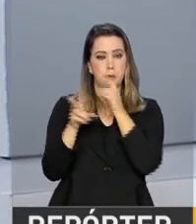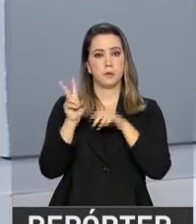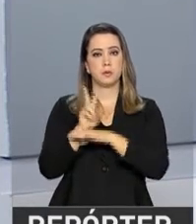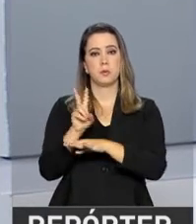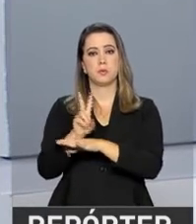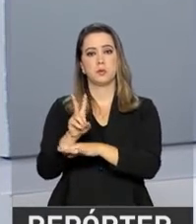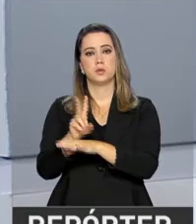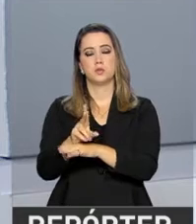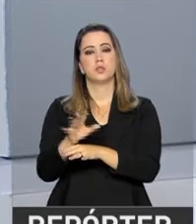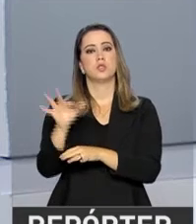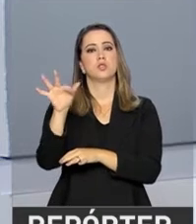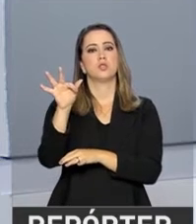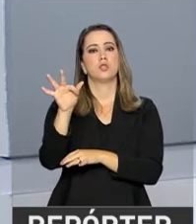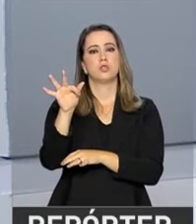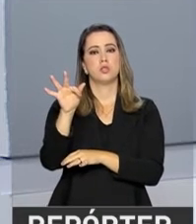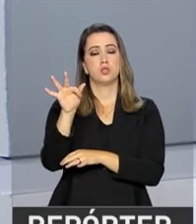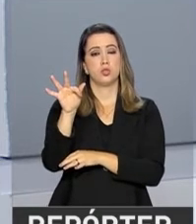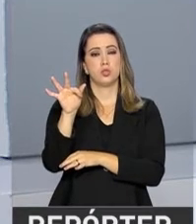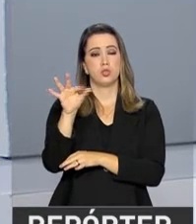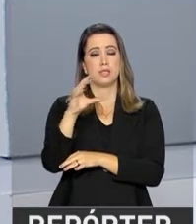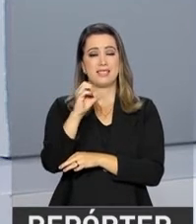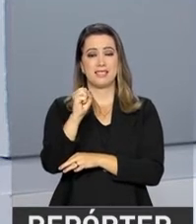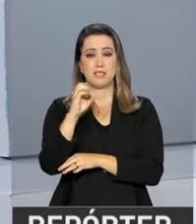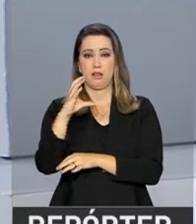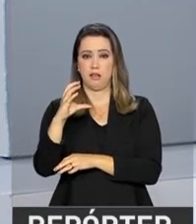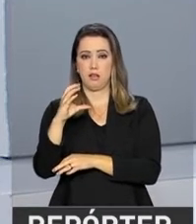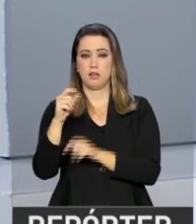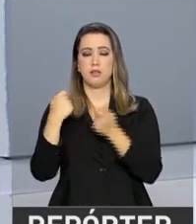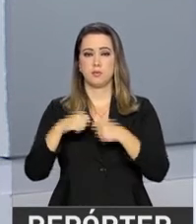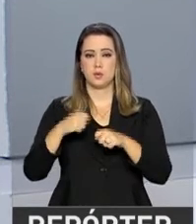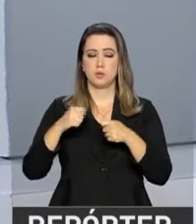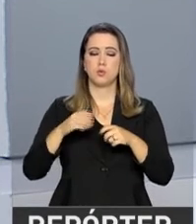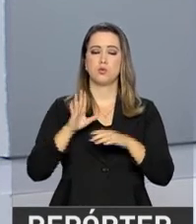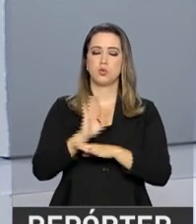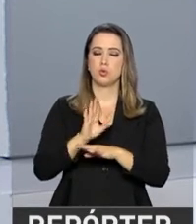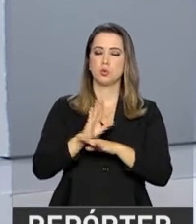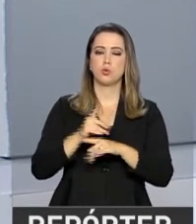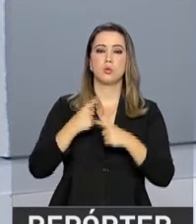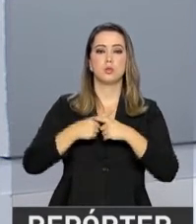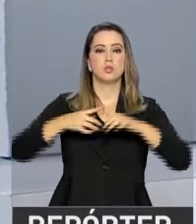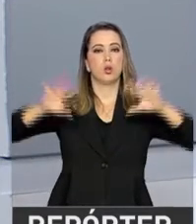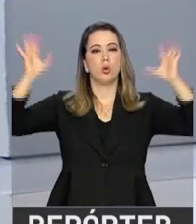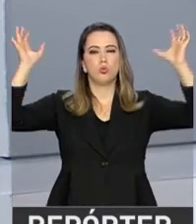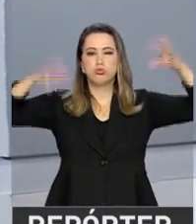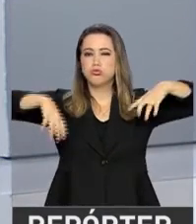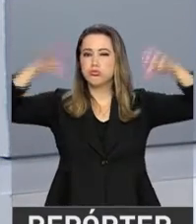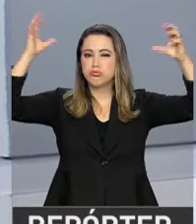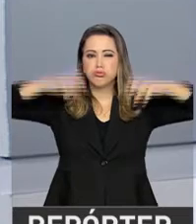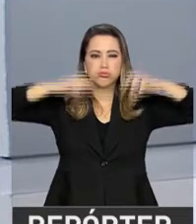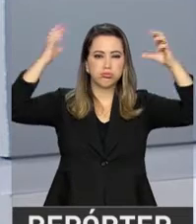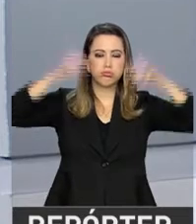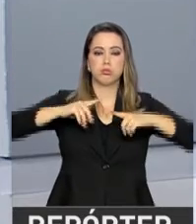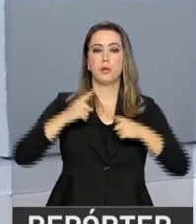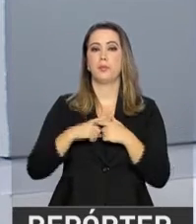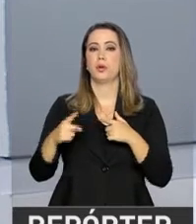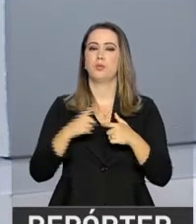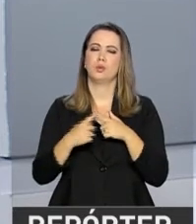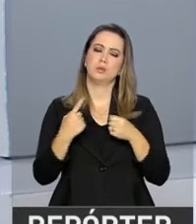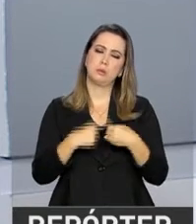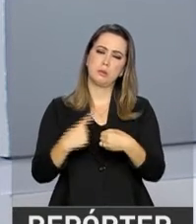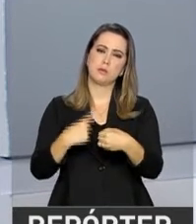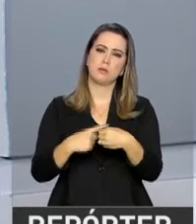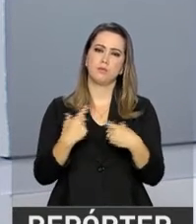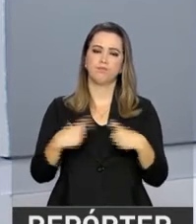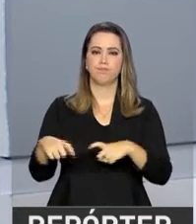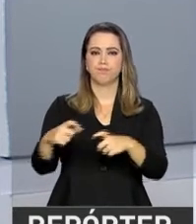em Florianópolis. A capital catarinense foi atingida por fortes chuvas neste mês de janeiro, causando prejuízos na infraestrutura